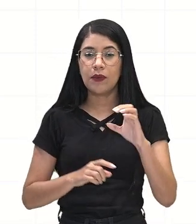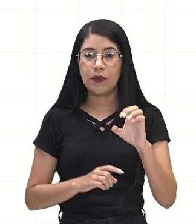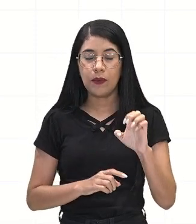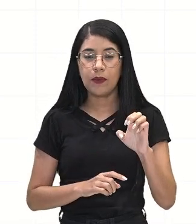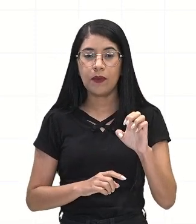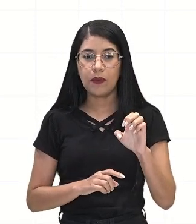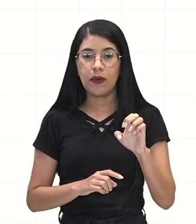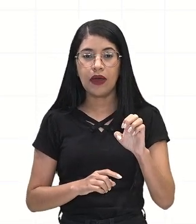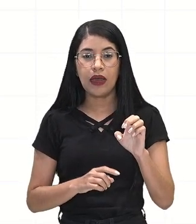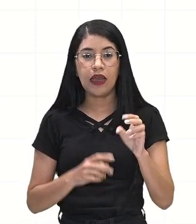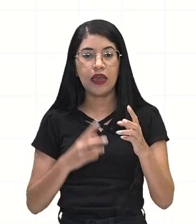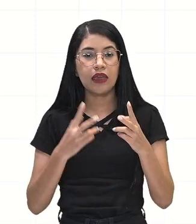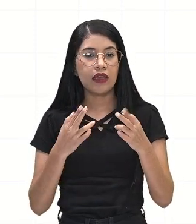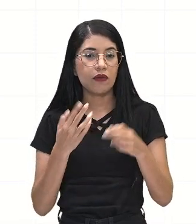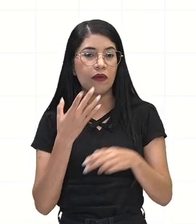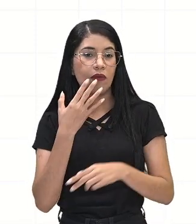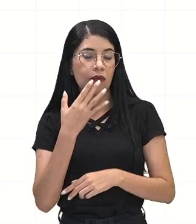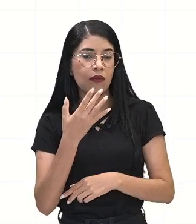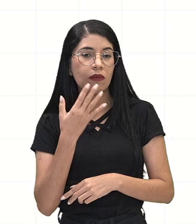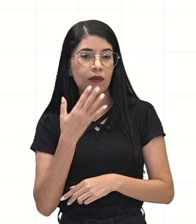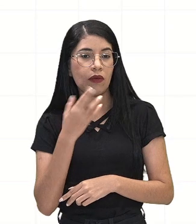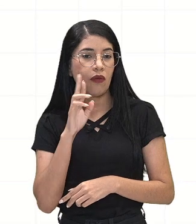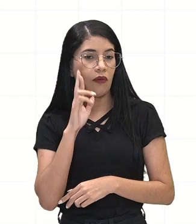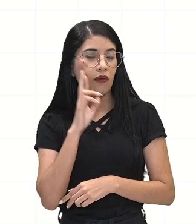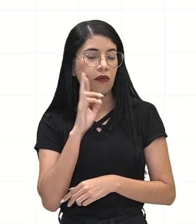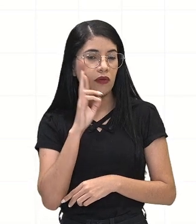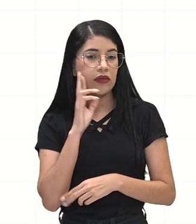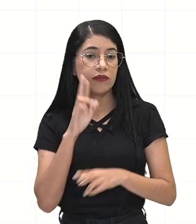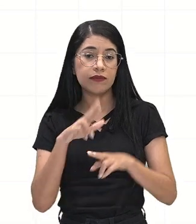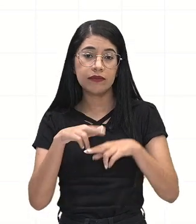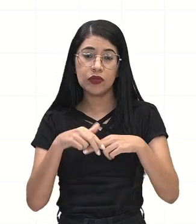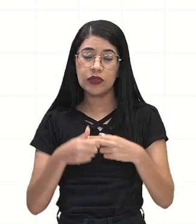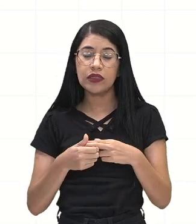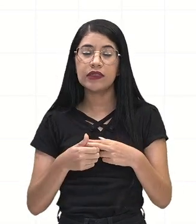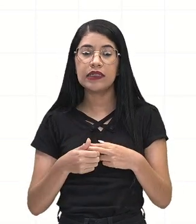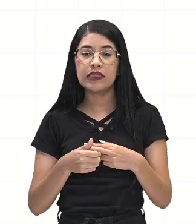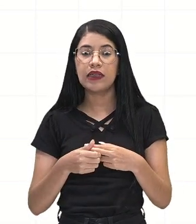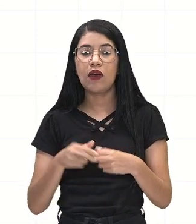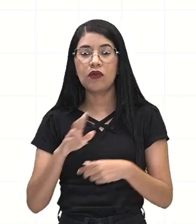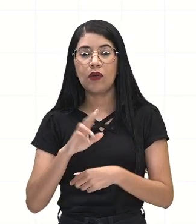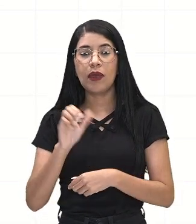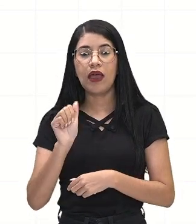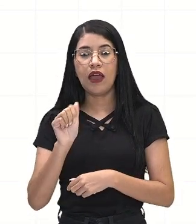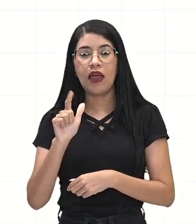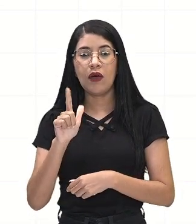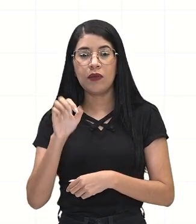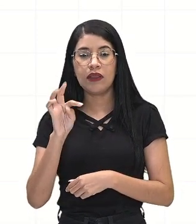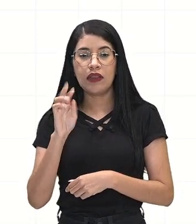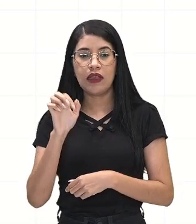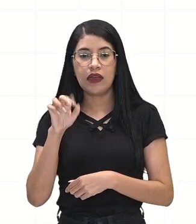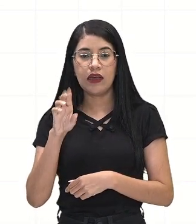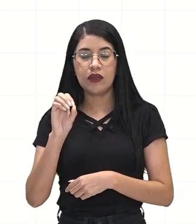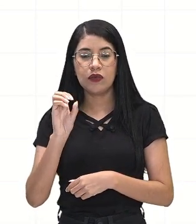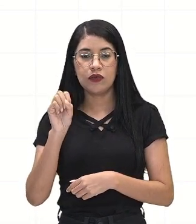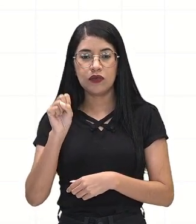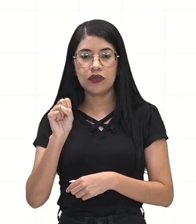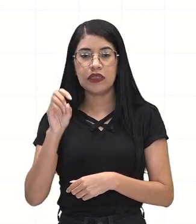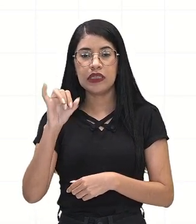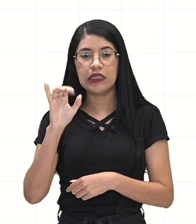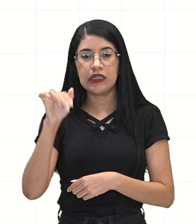têm a mesma cor, correto? Então, por isso que esses ângulos a gente vai chamar de ângulos alternos e internos, né? Primeiro